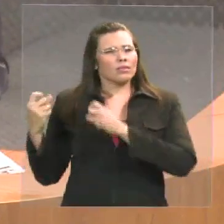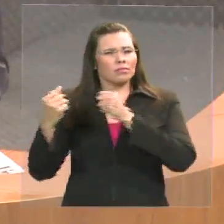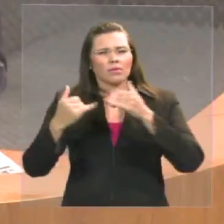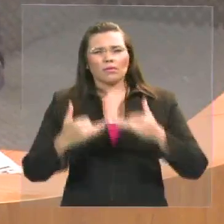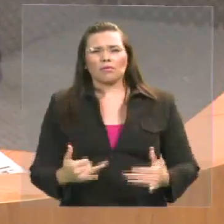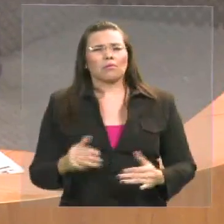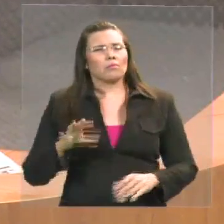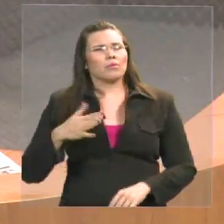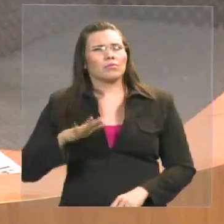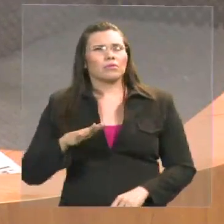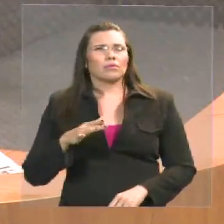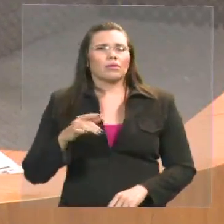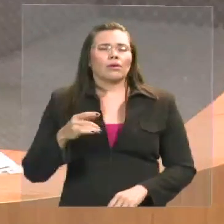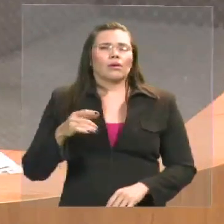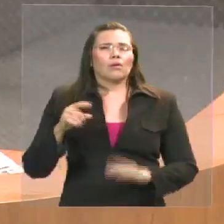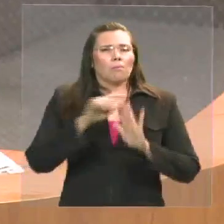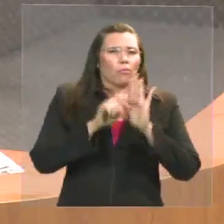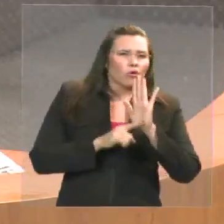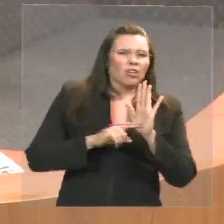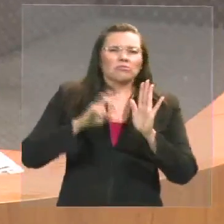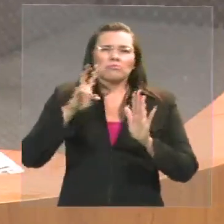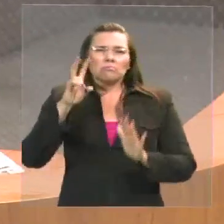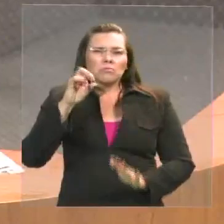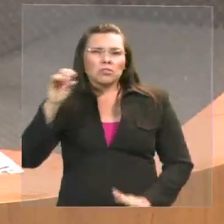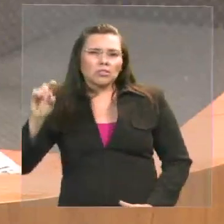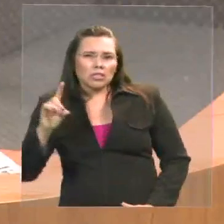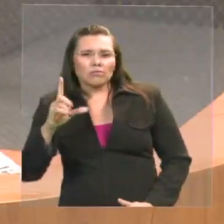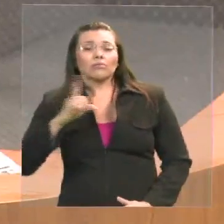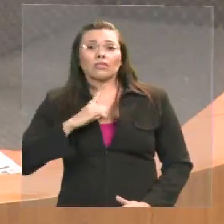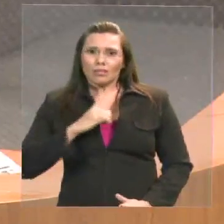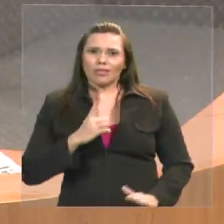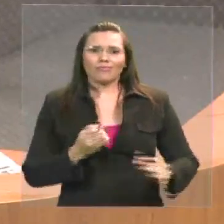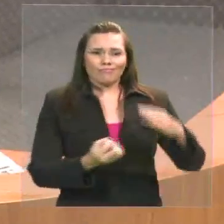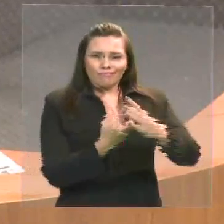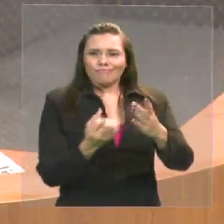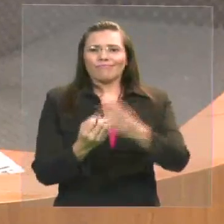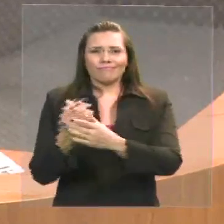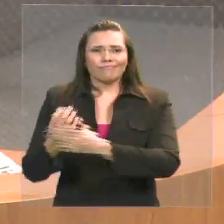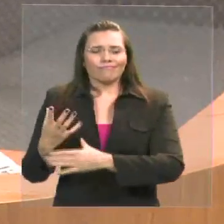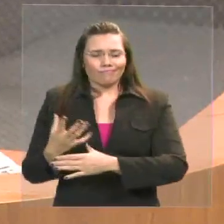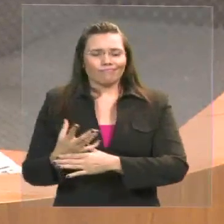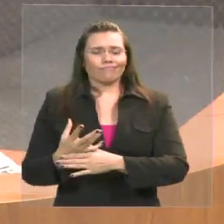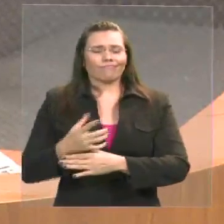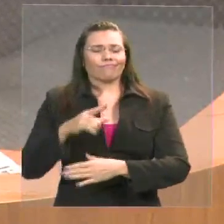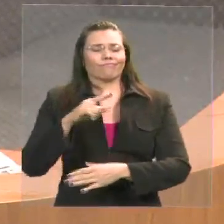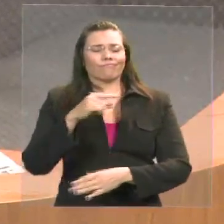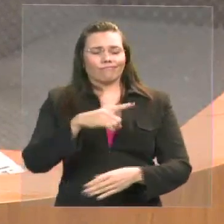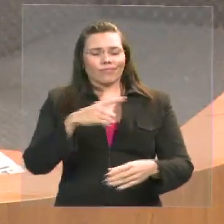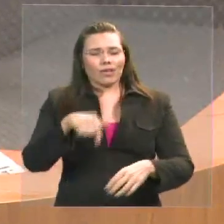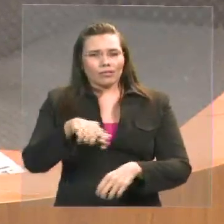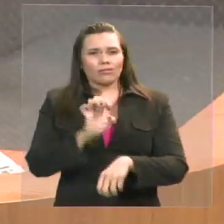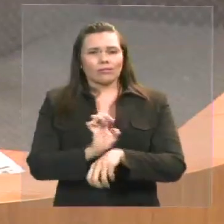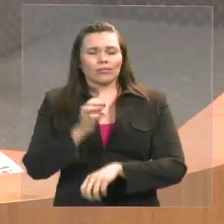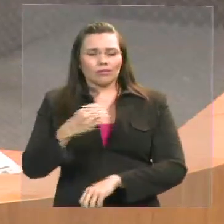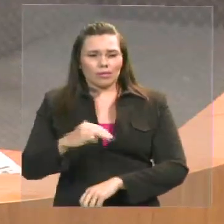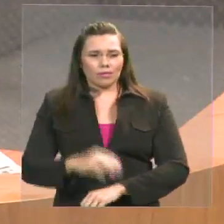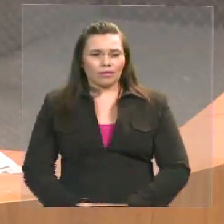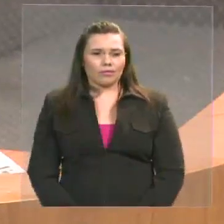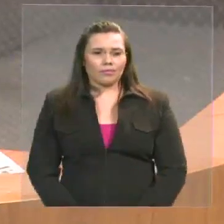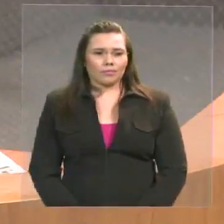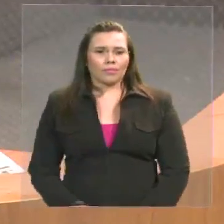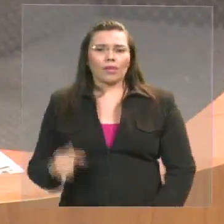todo o estado do Maranhão. E eu falei, deputado Cabo Campos, uma importante obra que deve ser feita no estado, que é a ponte que